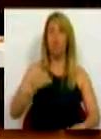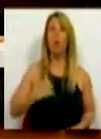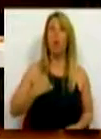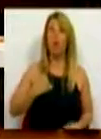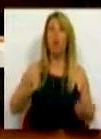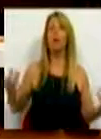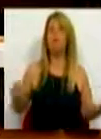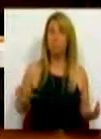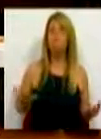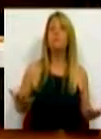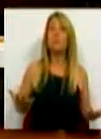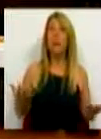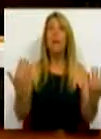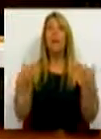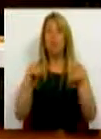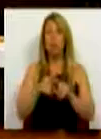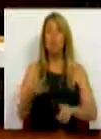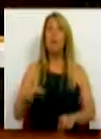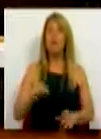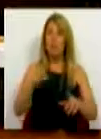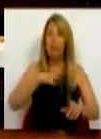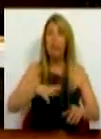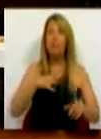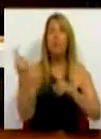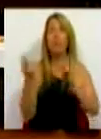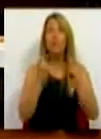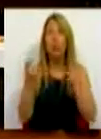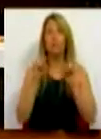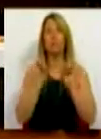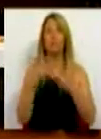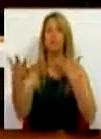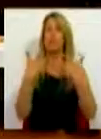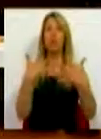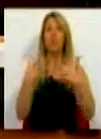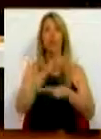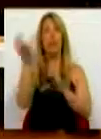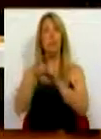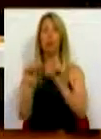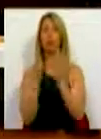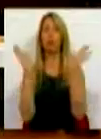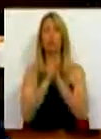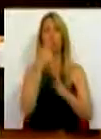mas o Partido Socialista quer que este debate se faça com transparência e com a participação de todos os europeus. Muito obrigado. Obrigado.